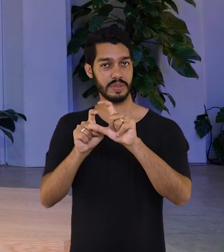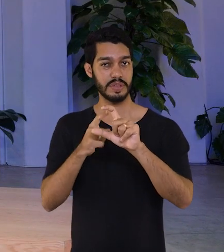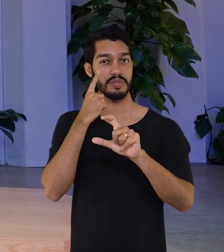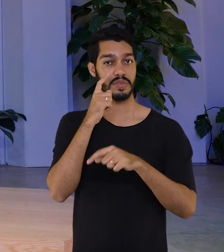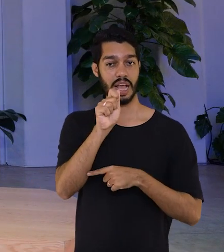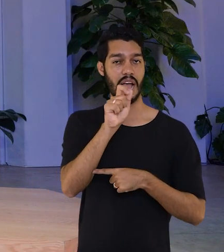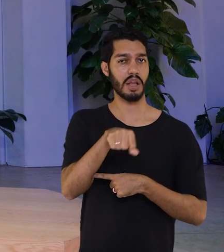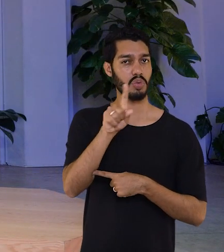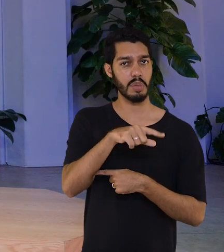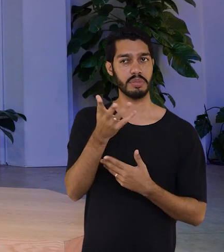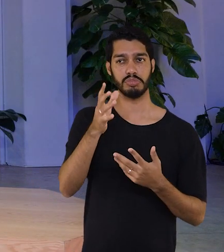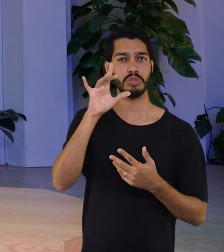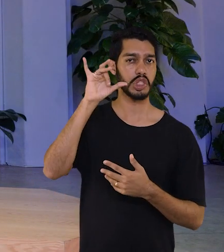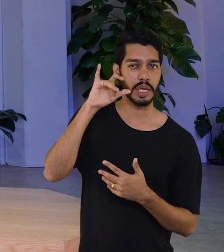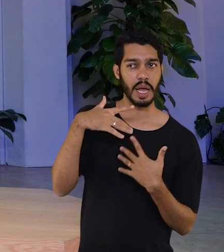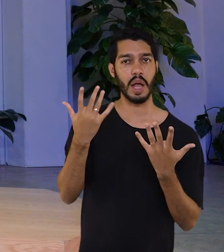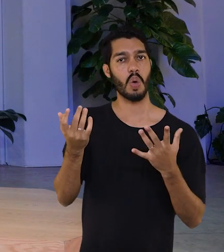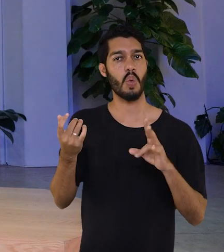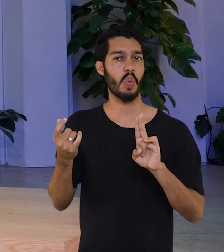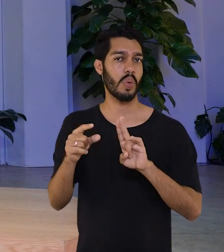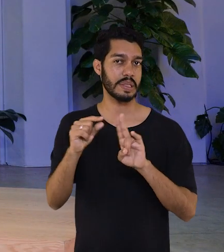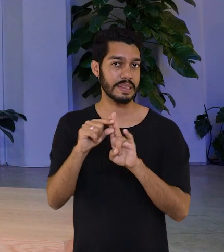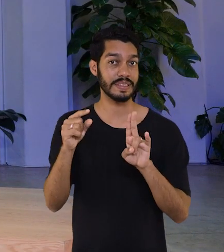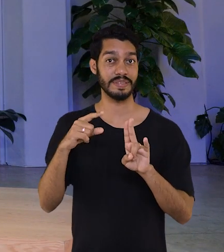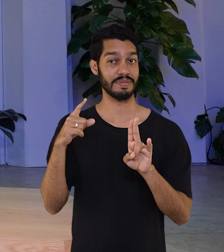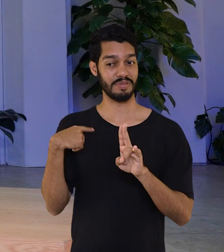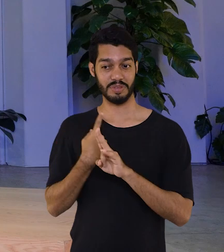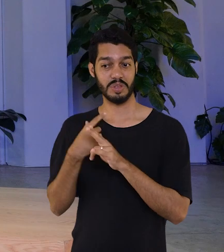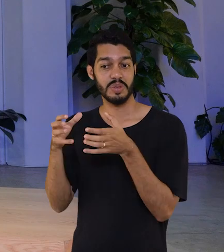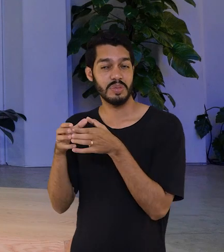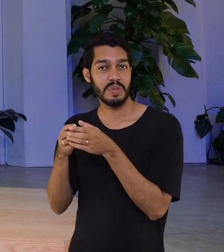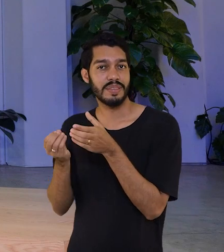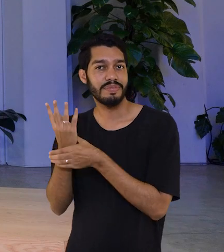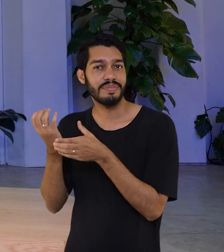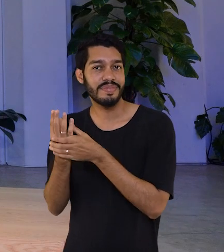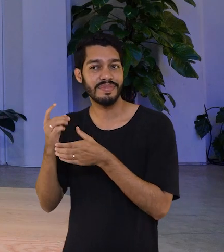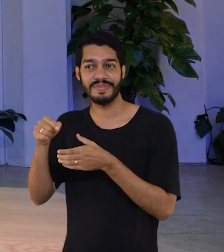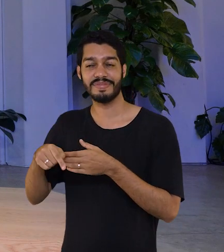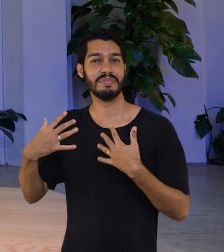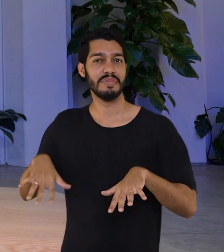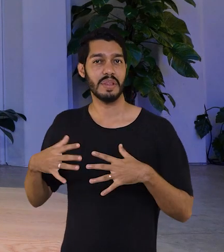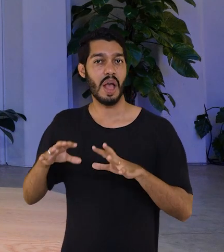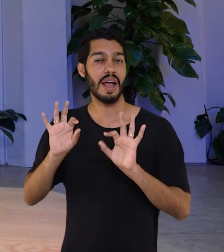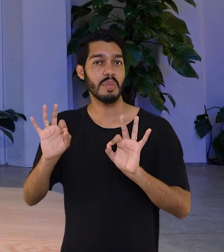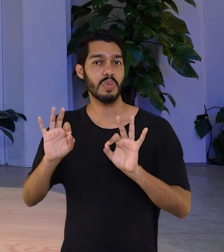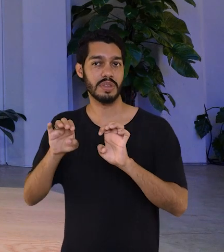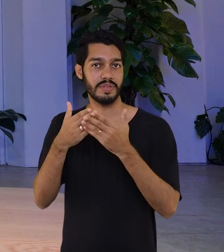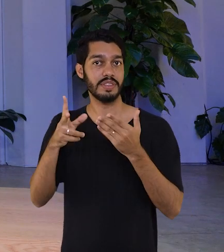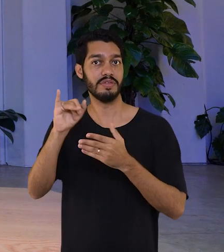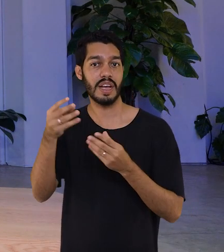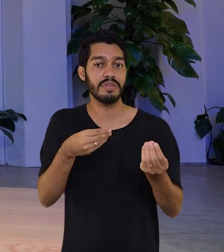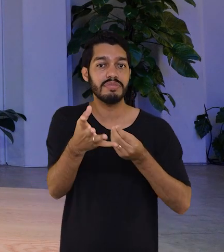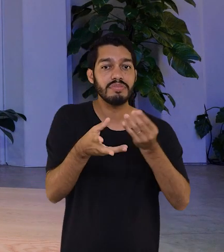um formuláriozinho. Então, peguem o arroba de vocês lá, pode ser do Instagram, do LinkedIn. A nossa produção maravilhosa aqui dessa estrutura de